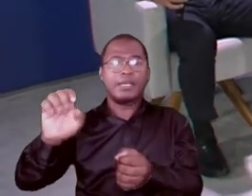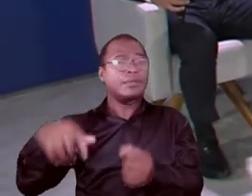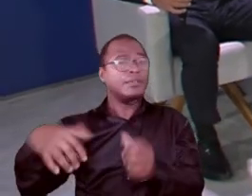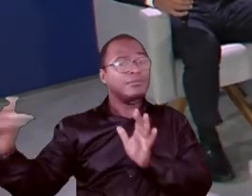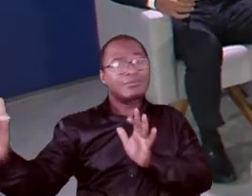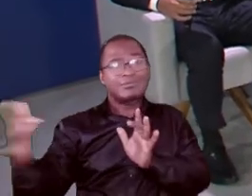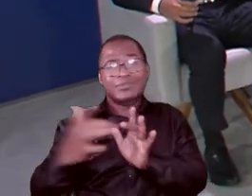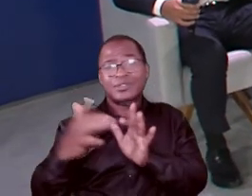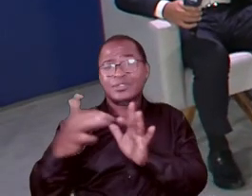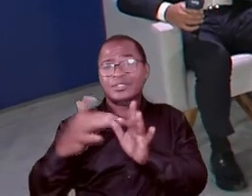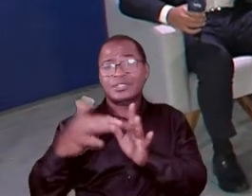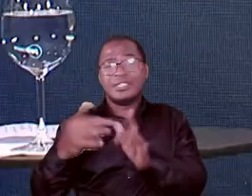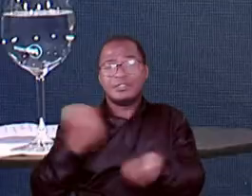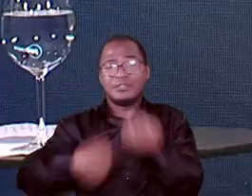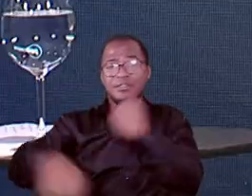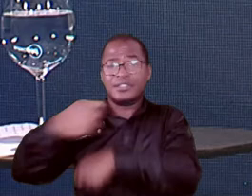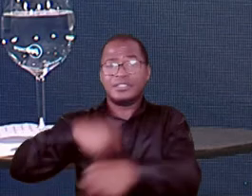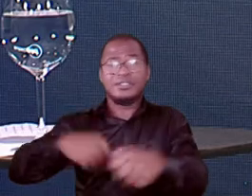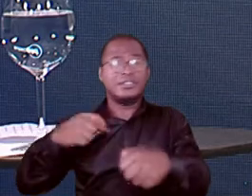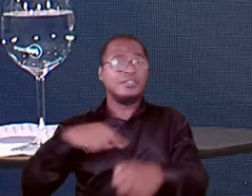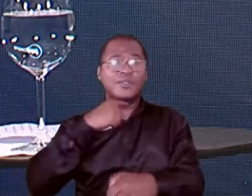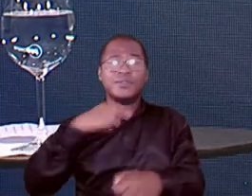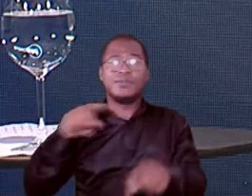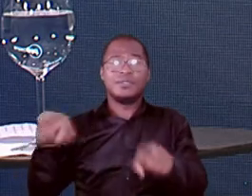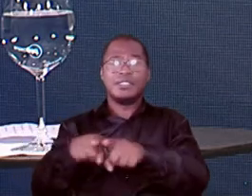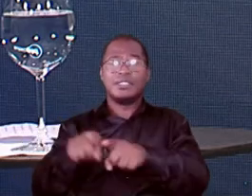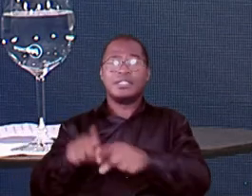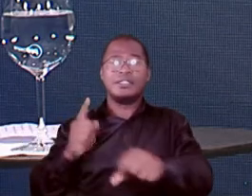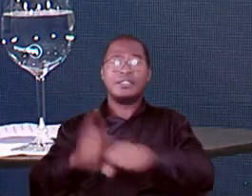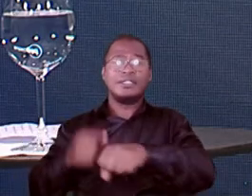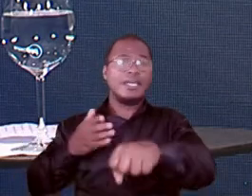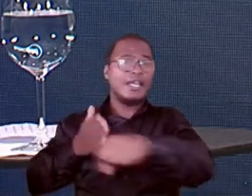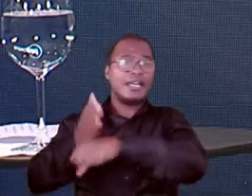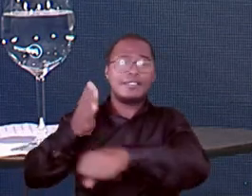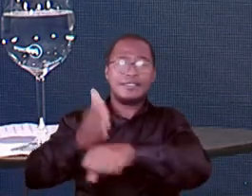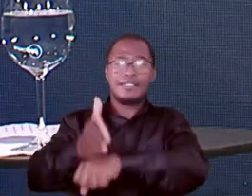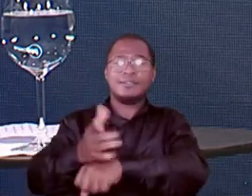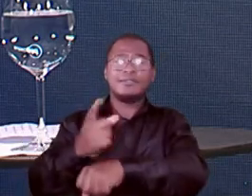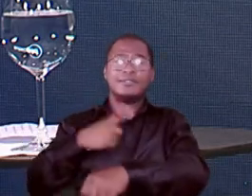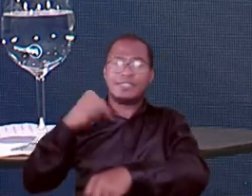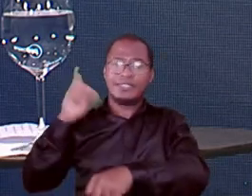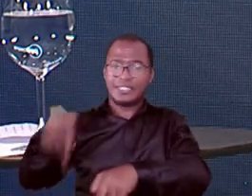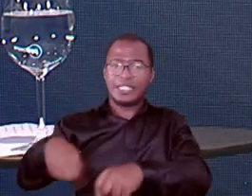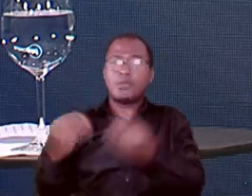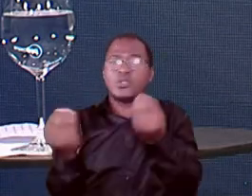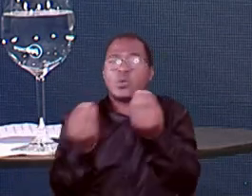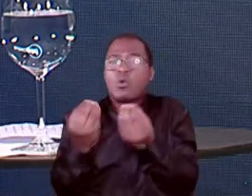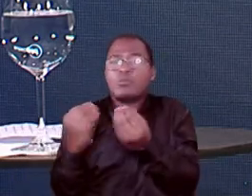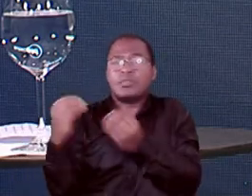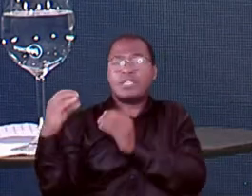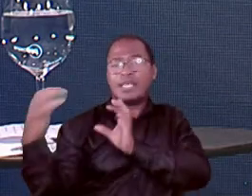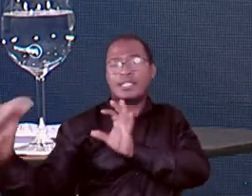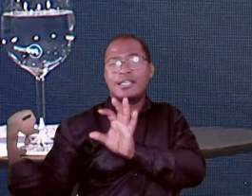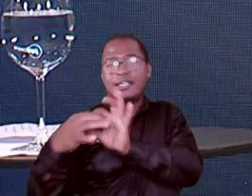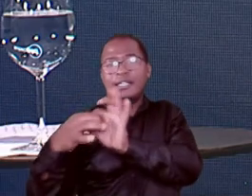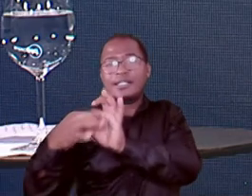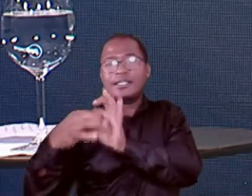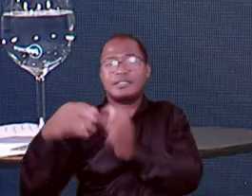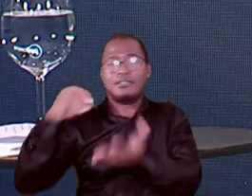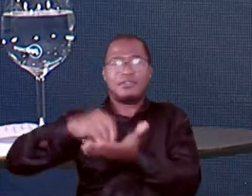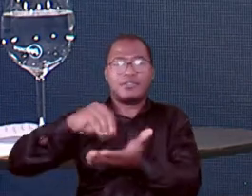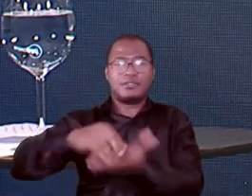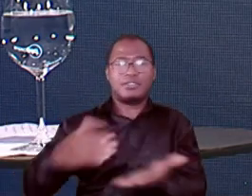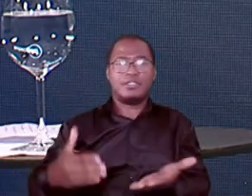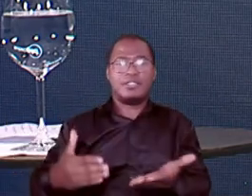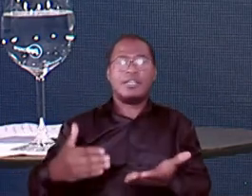não estão na jornada né eles têm o acesso mas eles não têm o canal e para você tá na jornada tem dois momentos